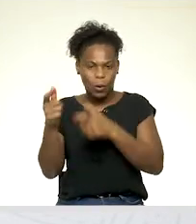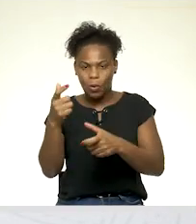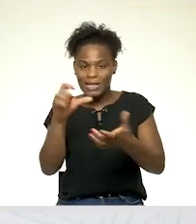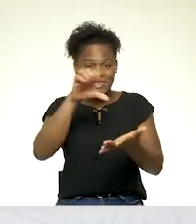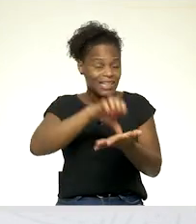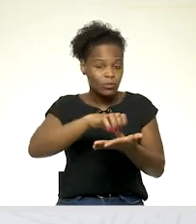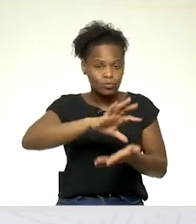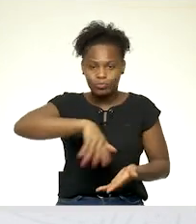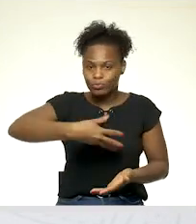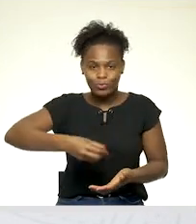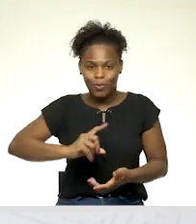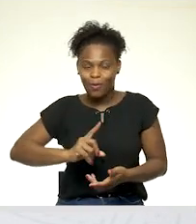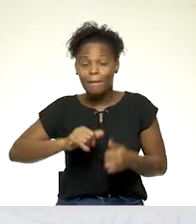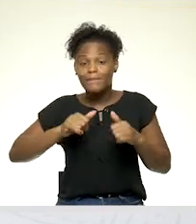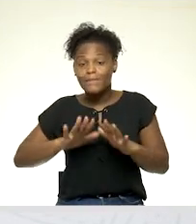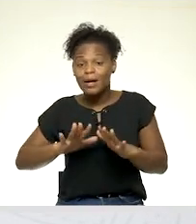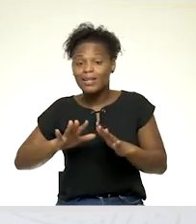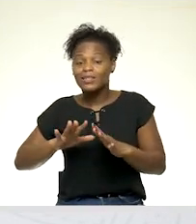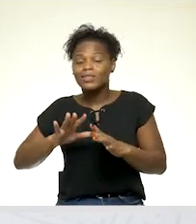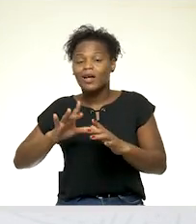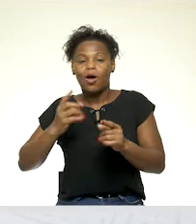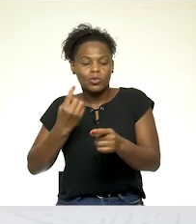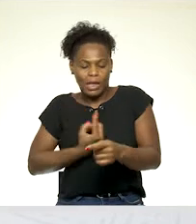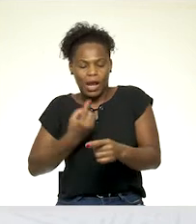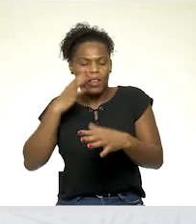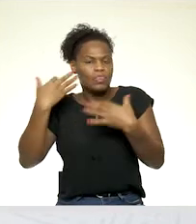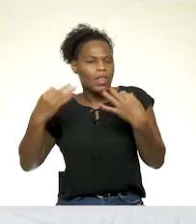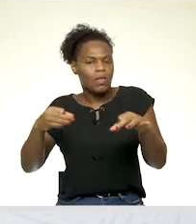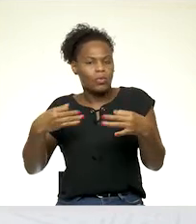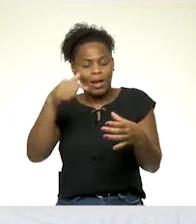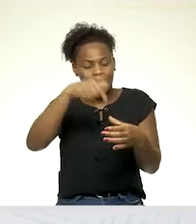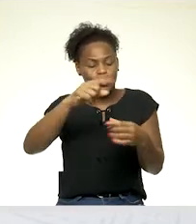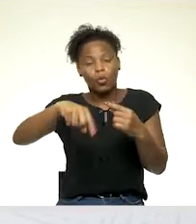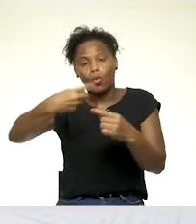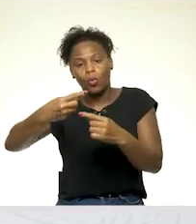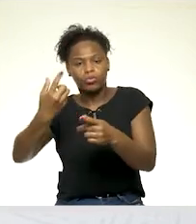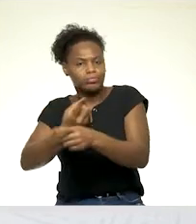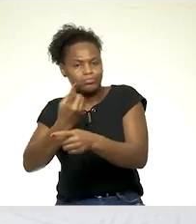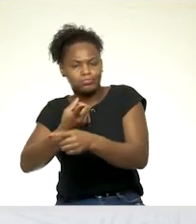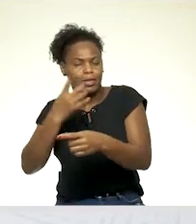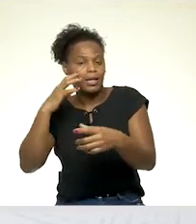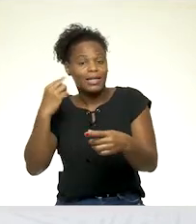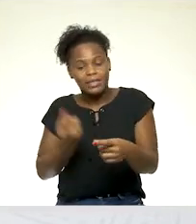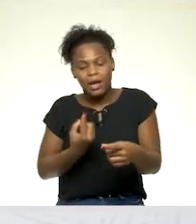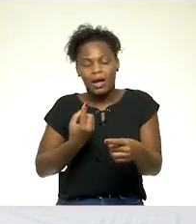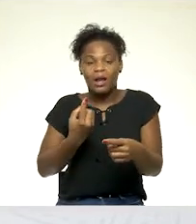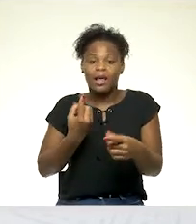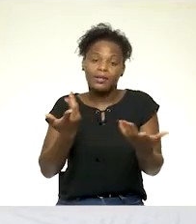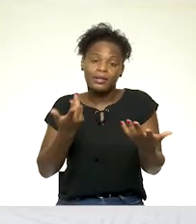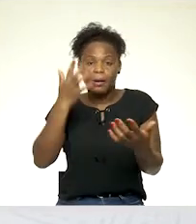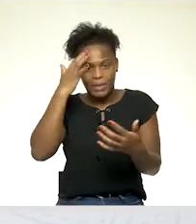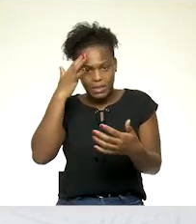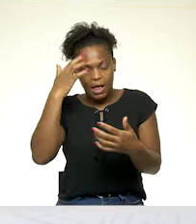do universo, mas sim um ser natural entre os restantes seres, e ele é um ser dotado